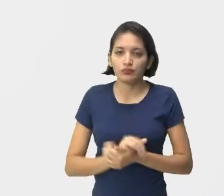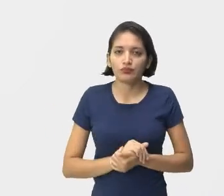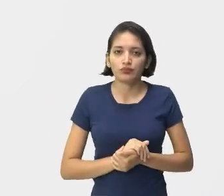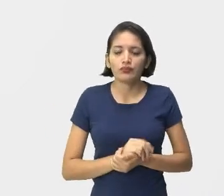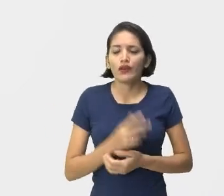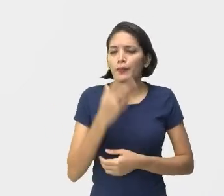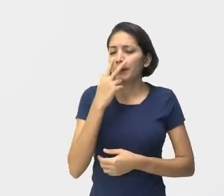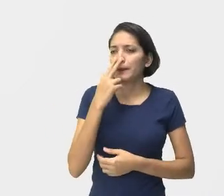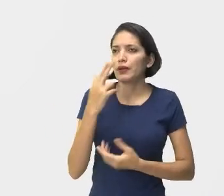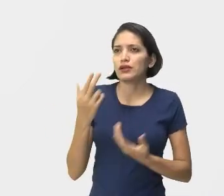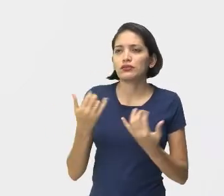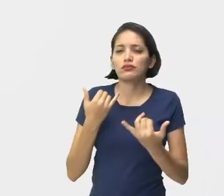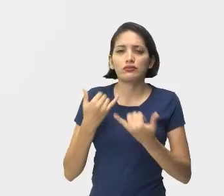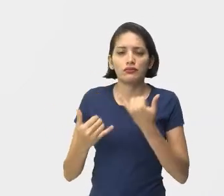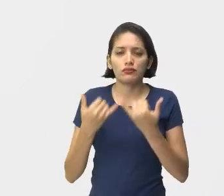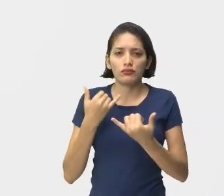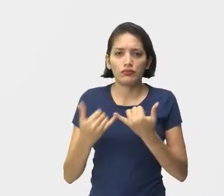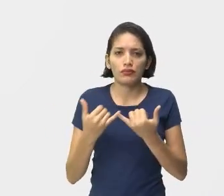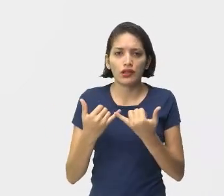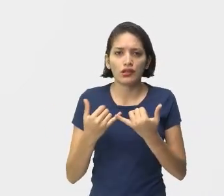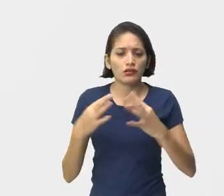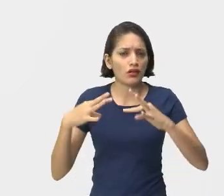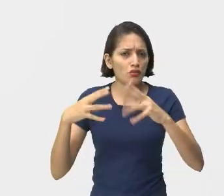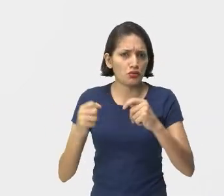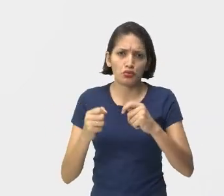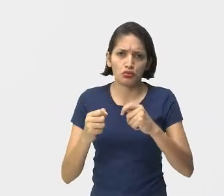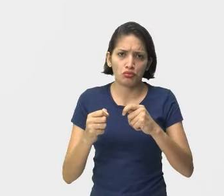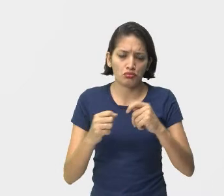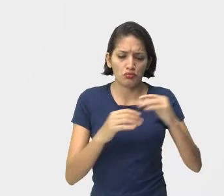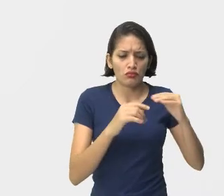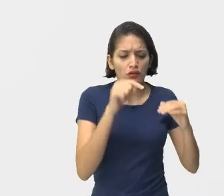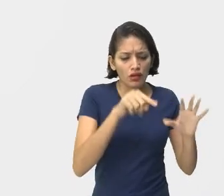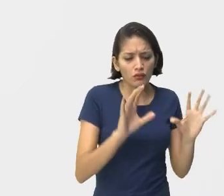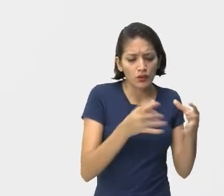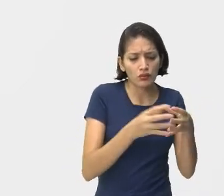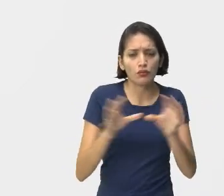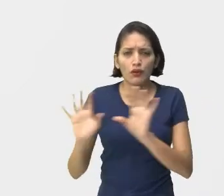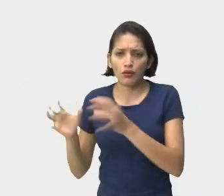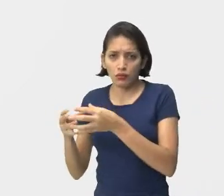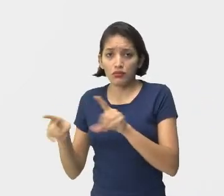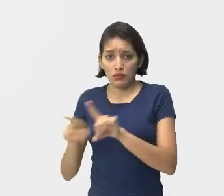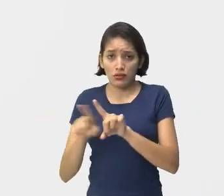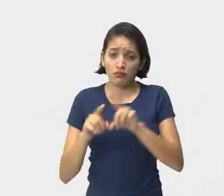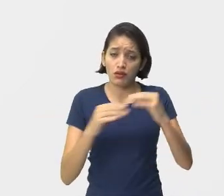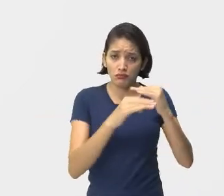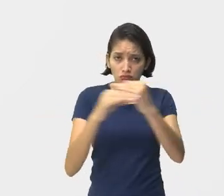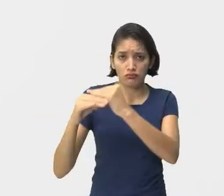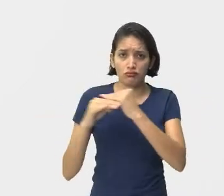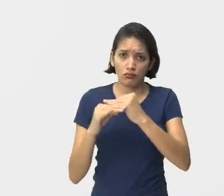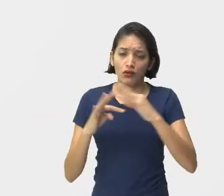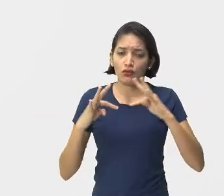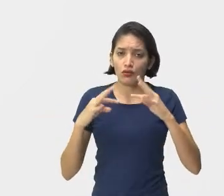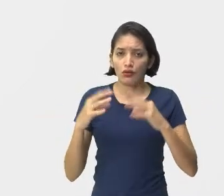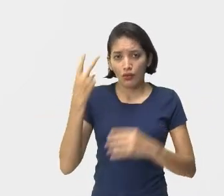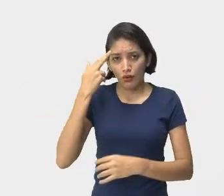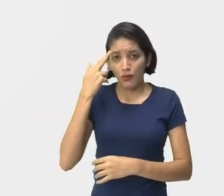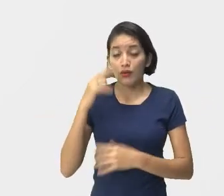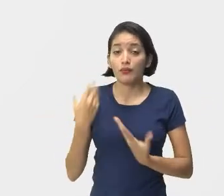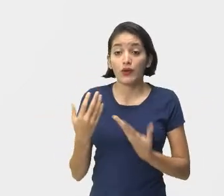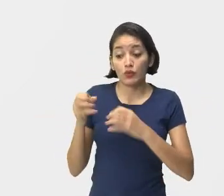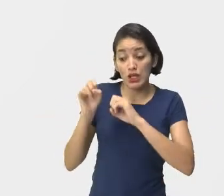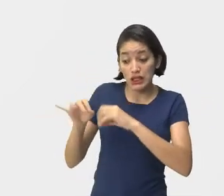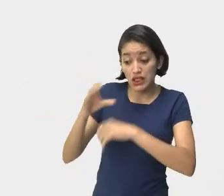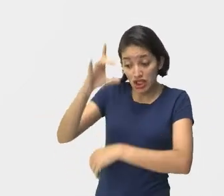Então parece que serve para tudo, né? Para todo mundo, né? Então, a educação é um direito